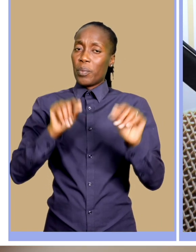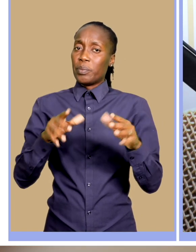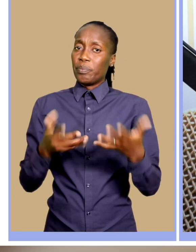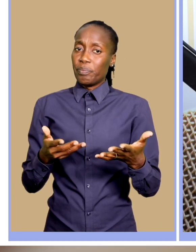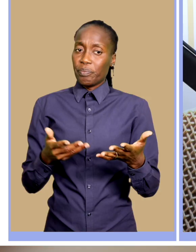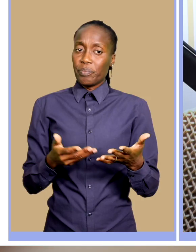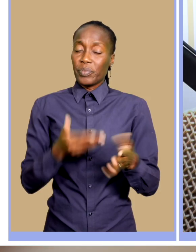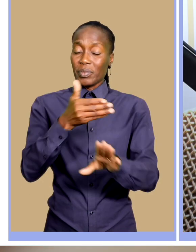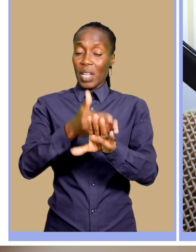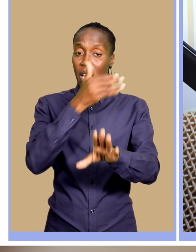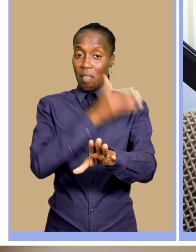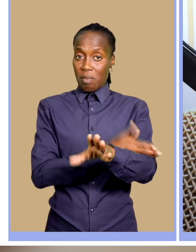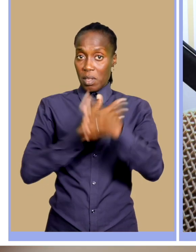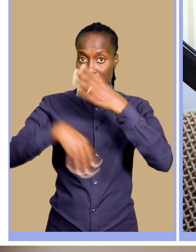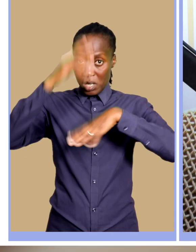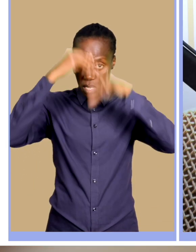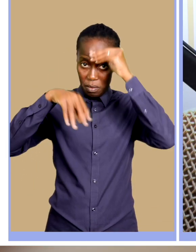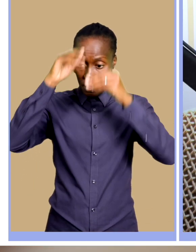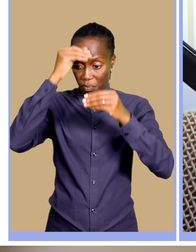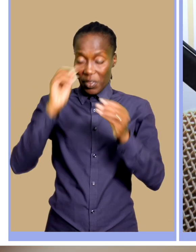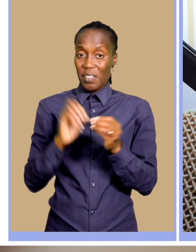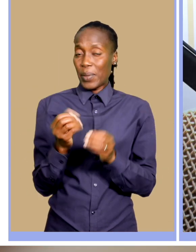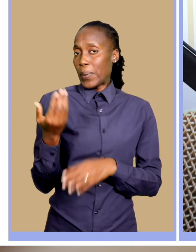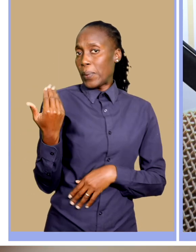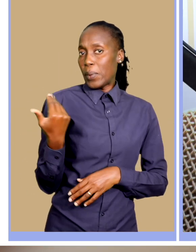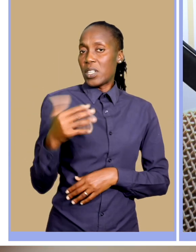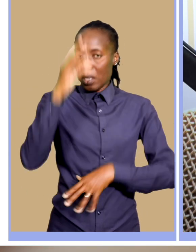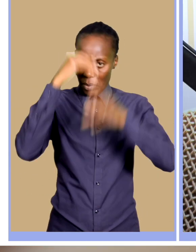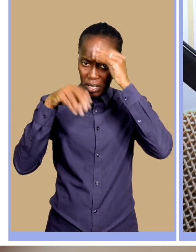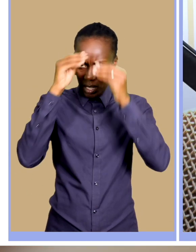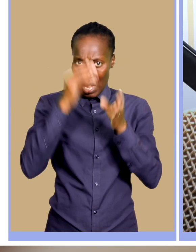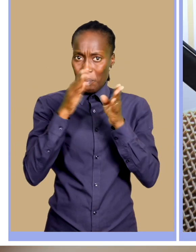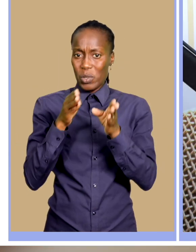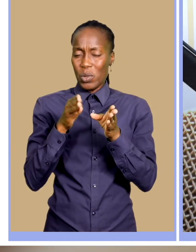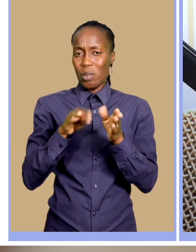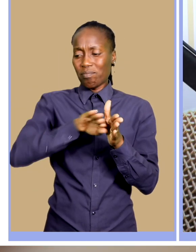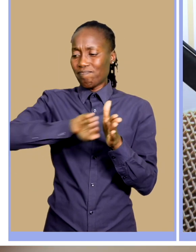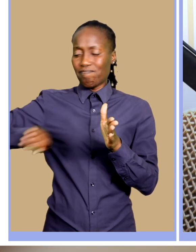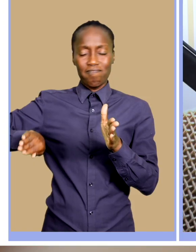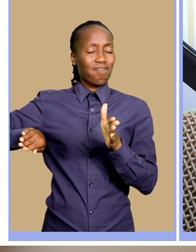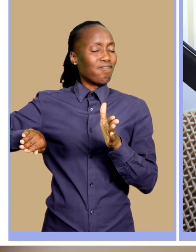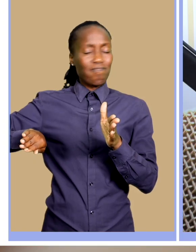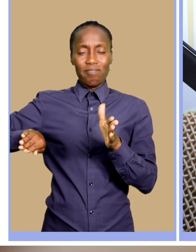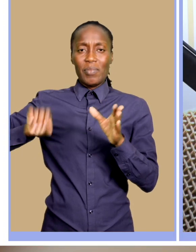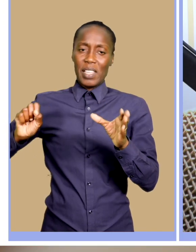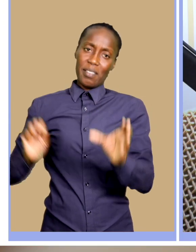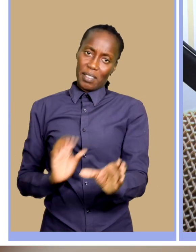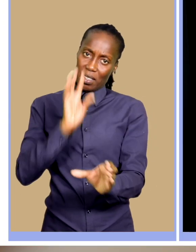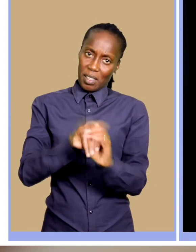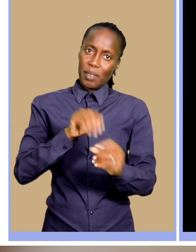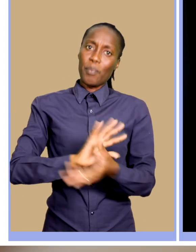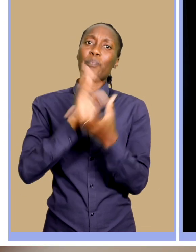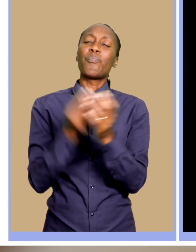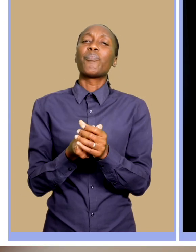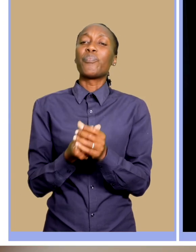eu aprendi há pouco tempo, não deixe ninguém de fora. Exatamente. Isso é exatamente o que nós queremos com este plano. Como